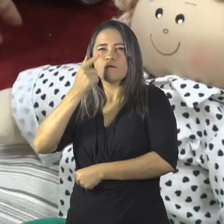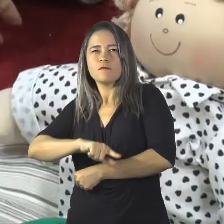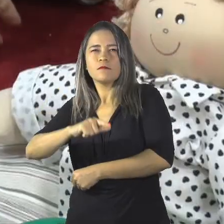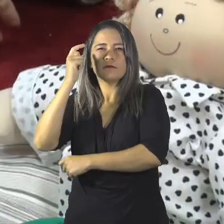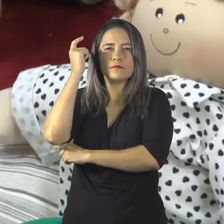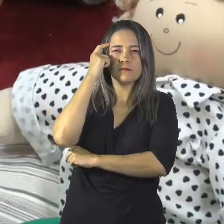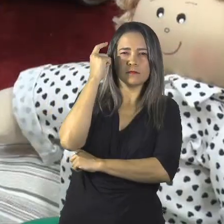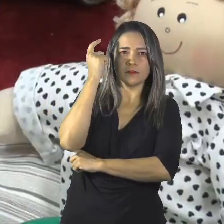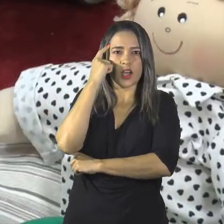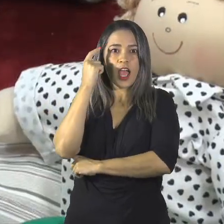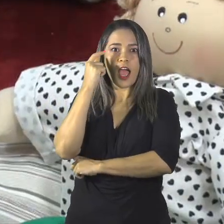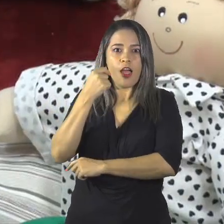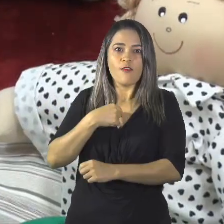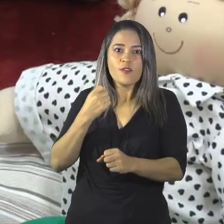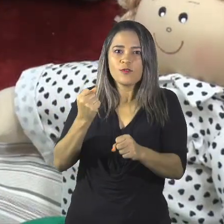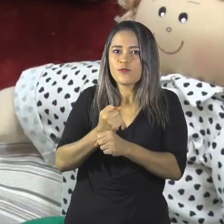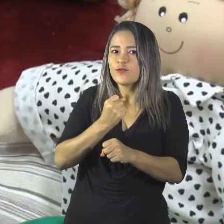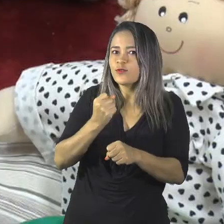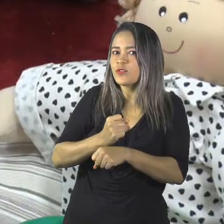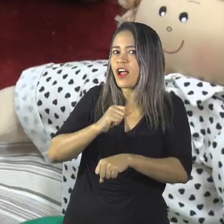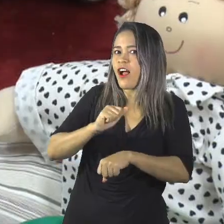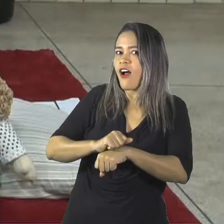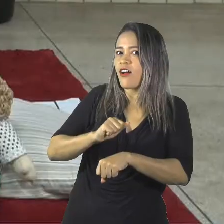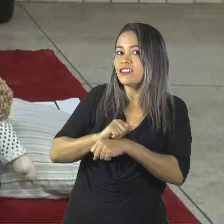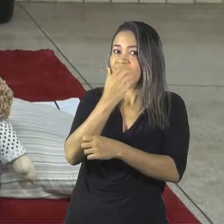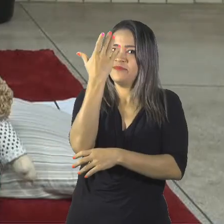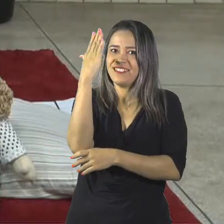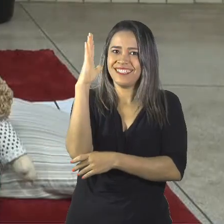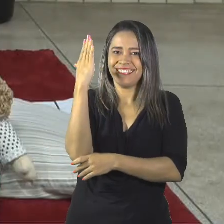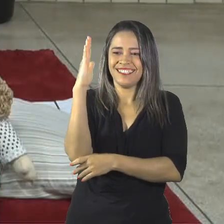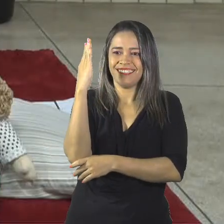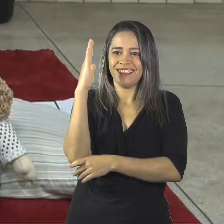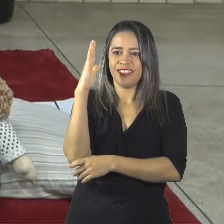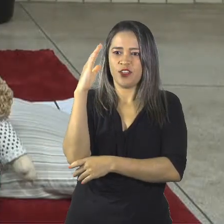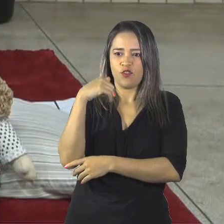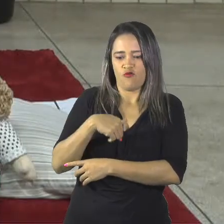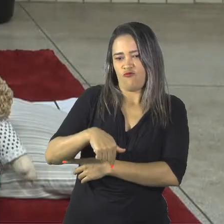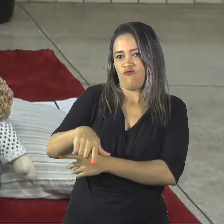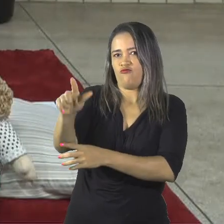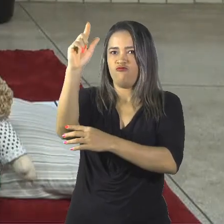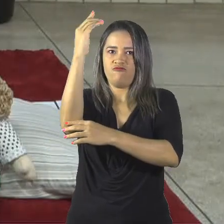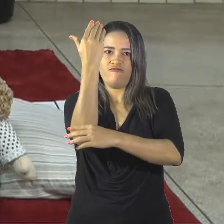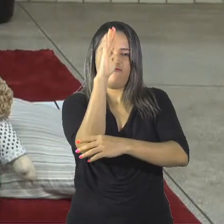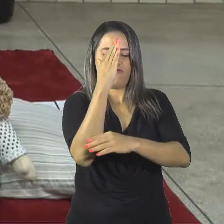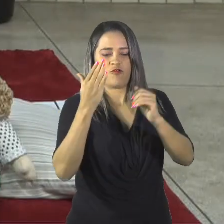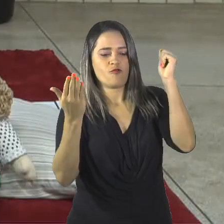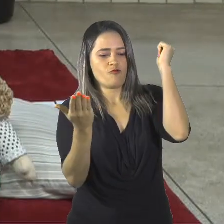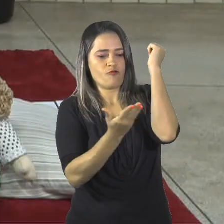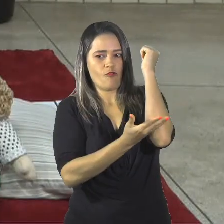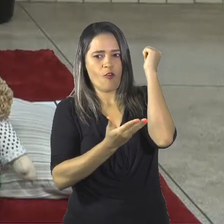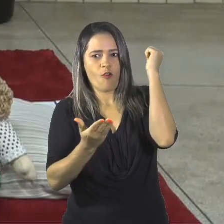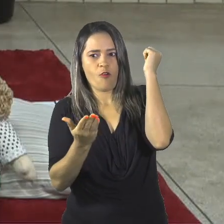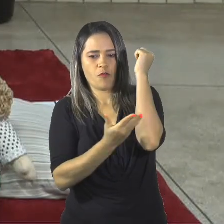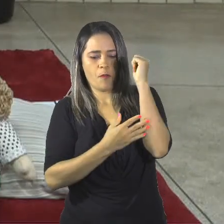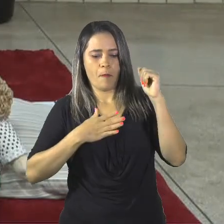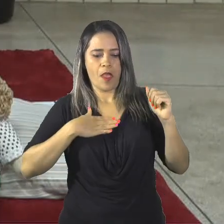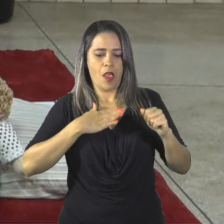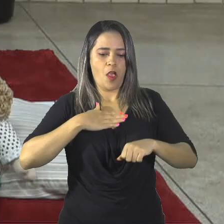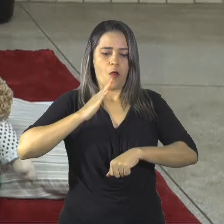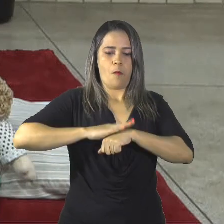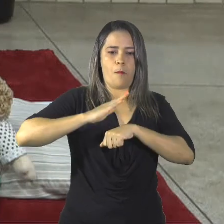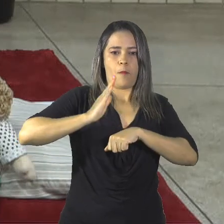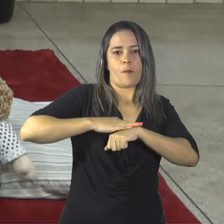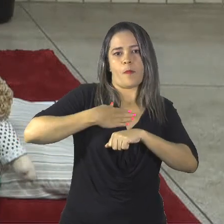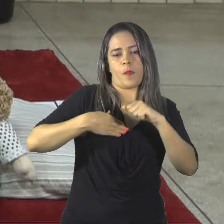repensei. Vou construir a minha casa de madeira. Foi o bosque Cortei-a com as minhas próprias